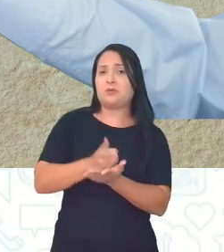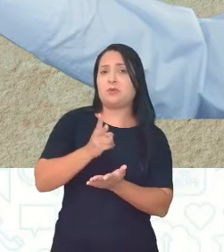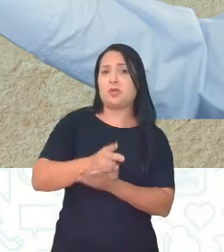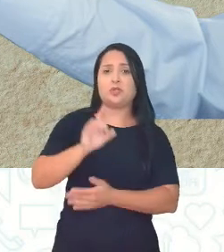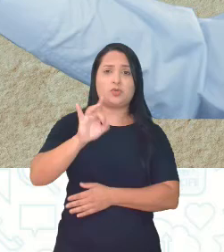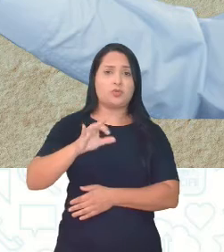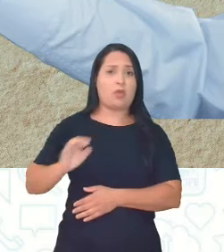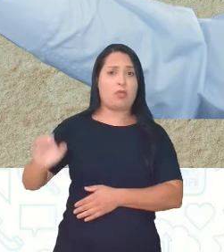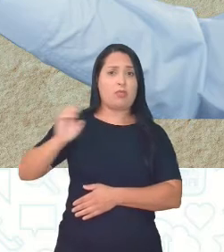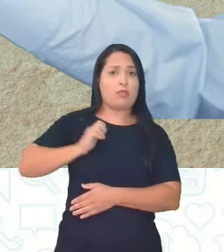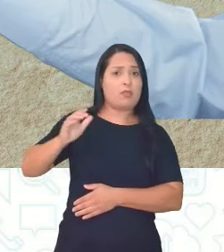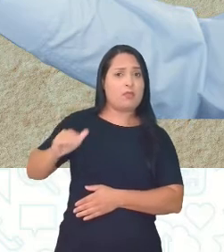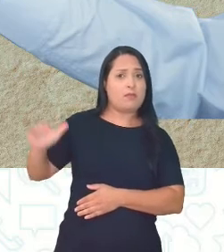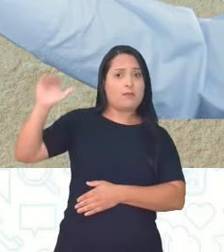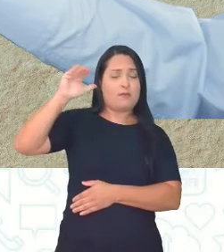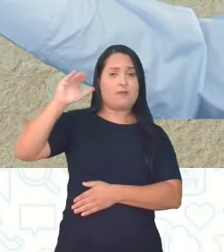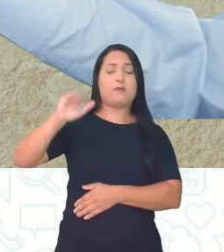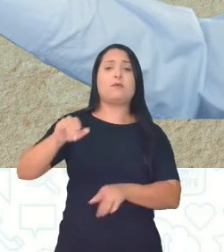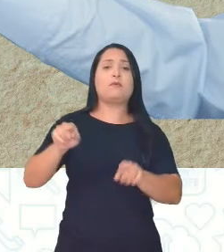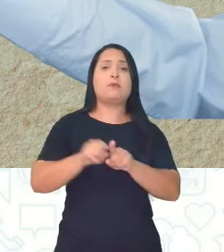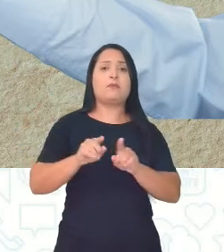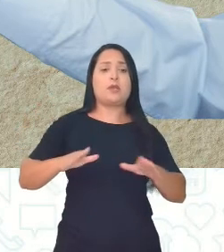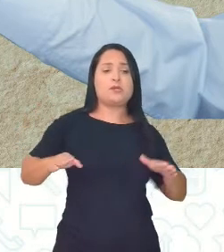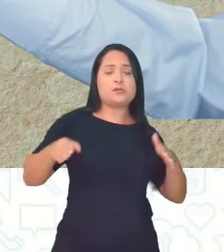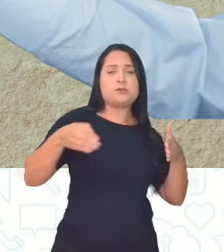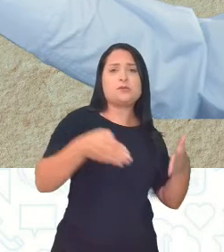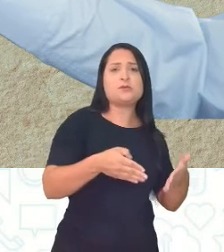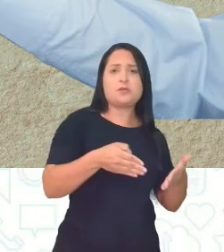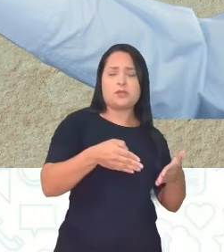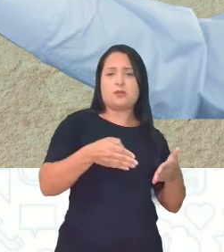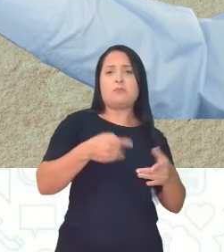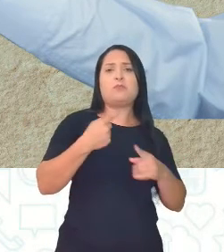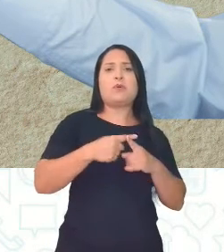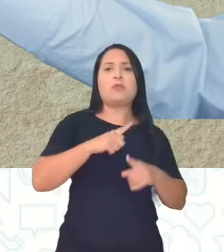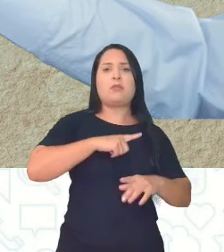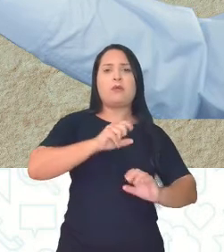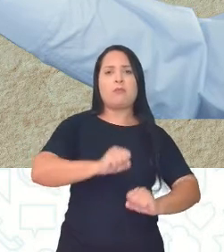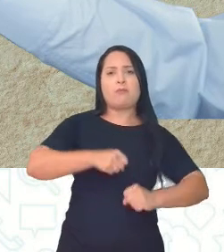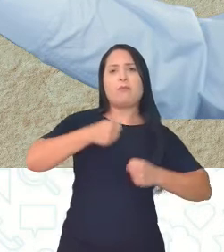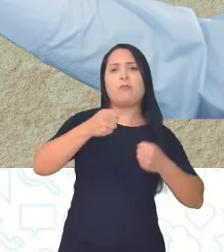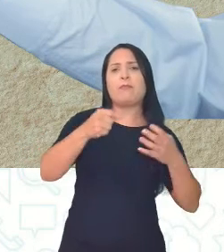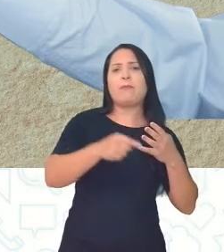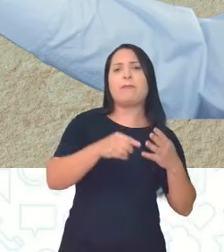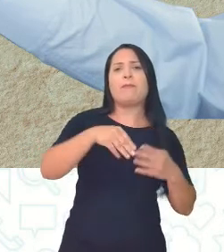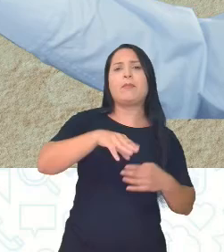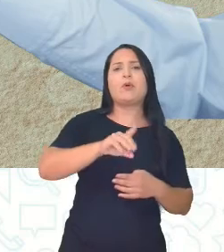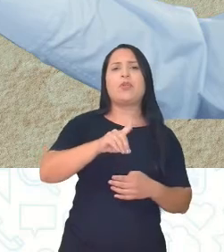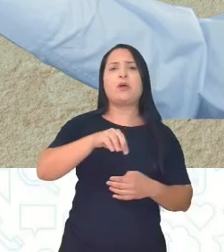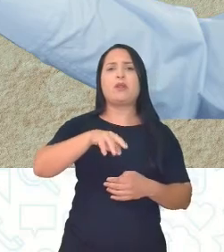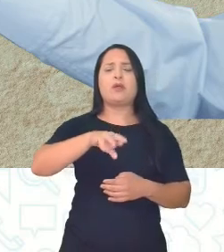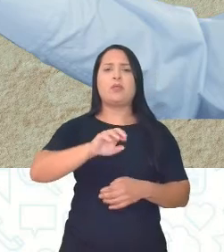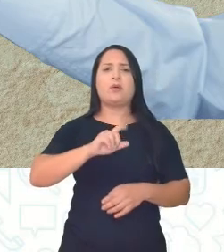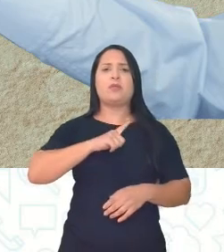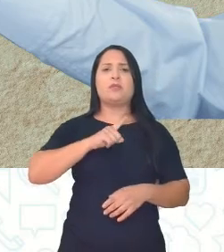só eram das elites, e centralizadora, porque tinha esse poder moderador que era centralizado na figura de quem?